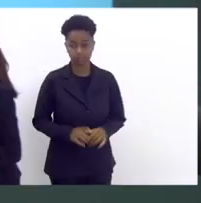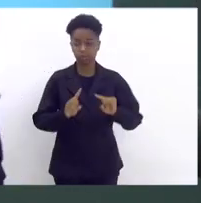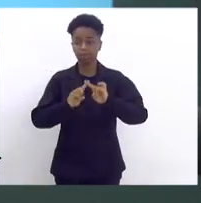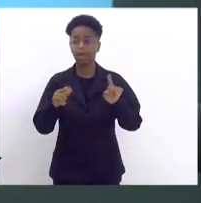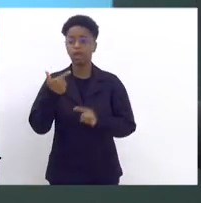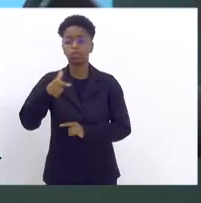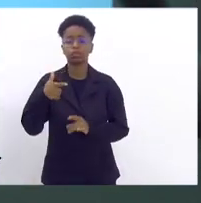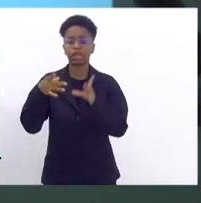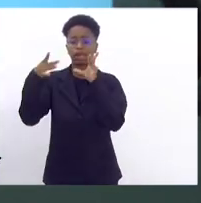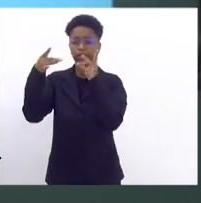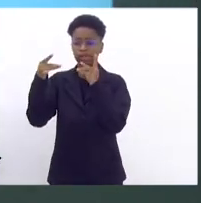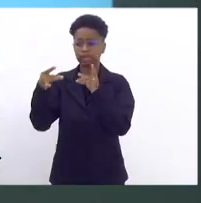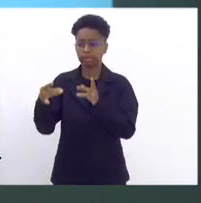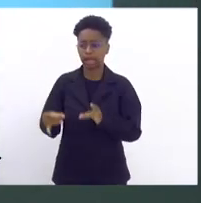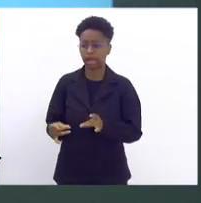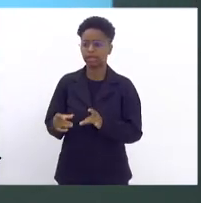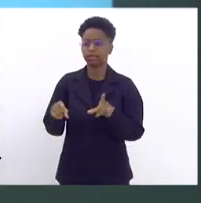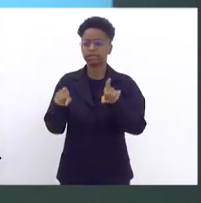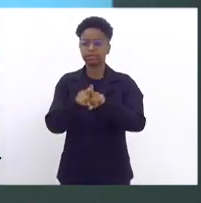detalhes não